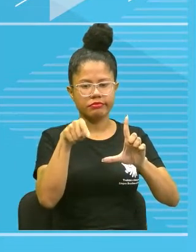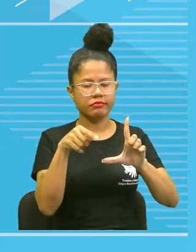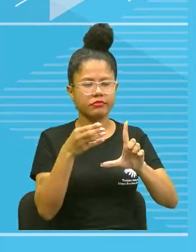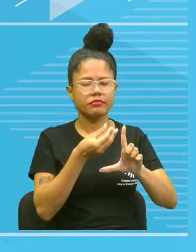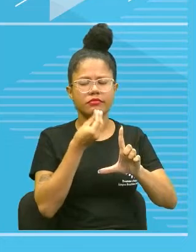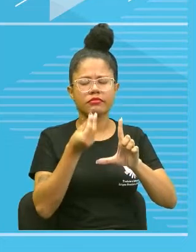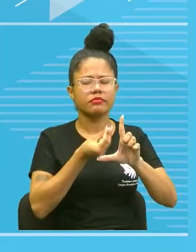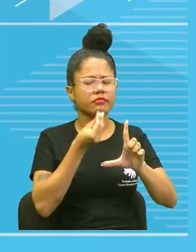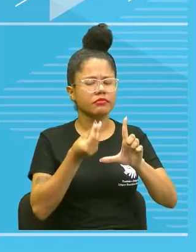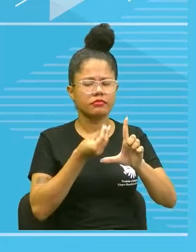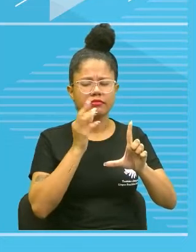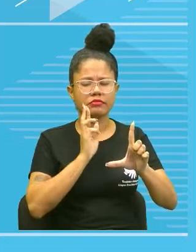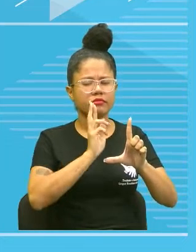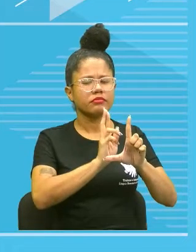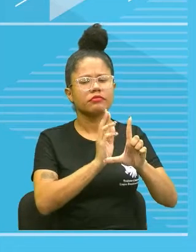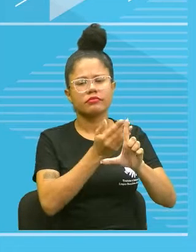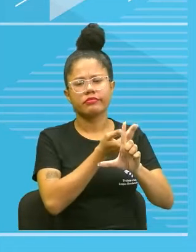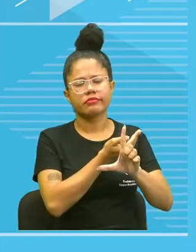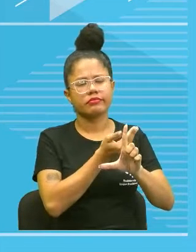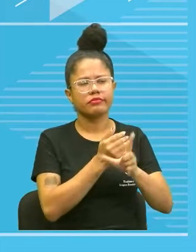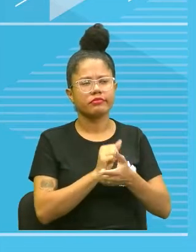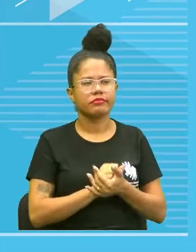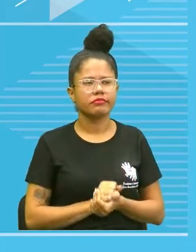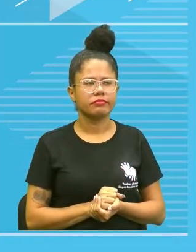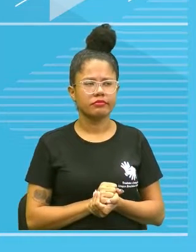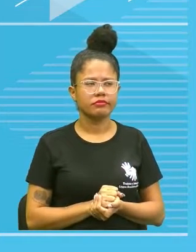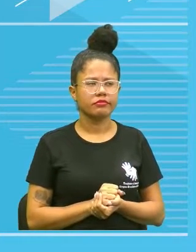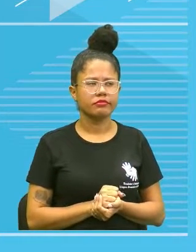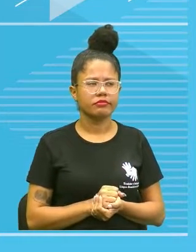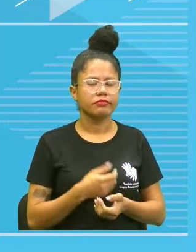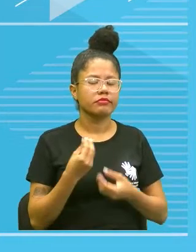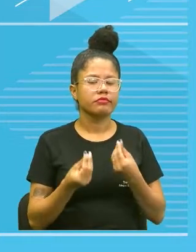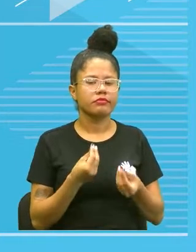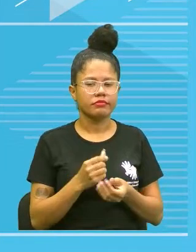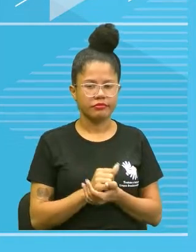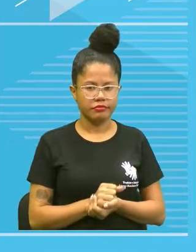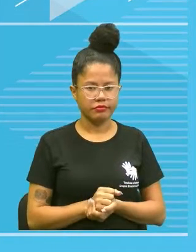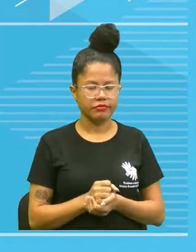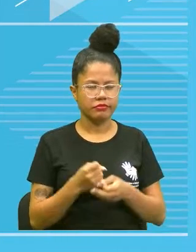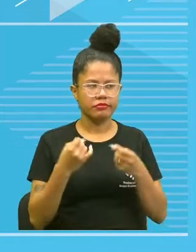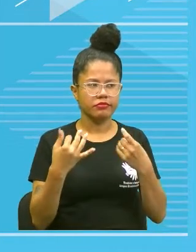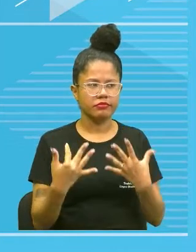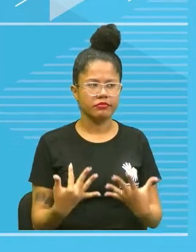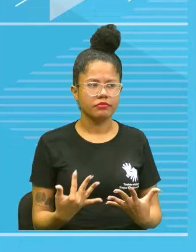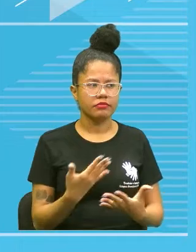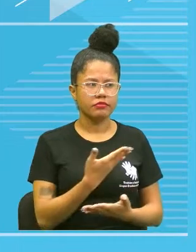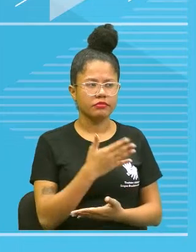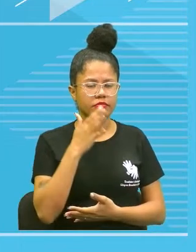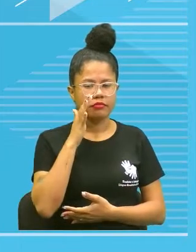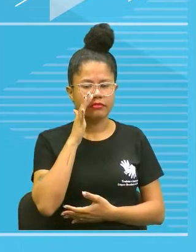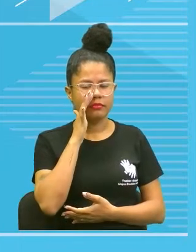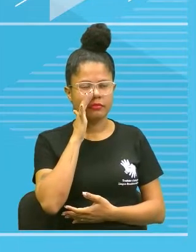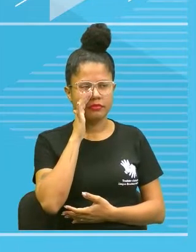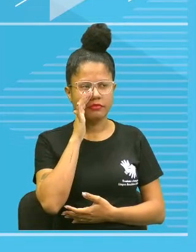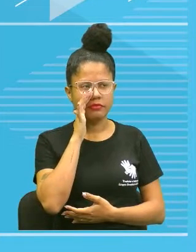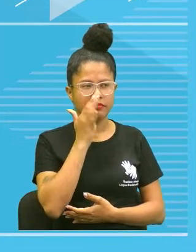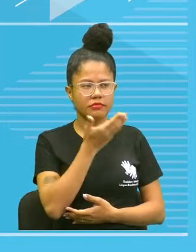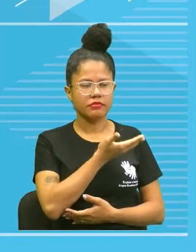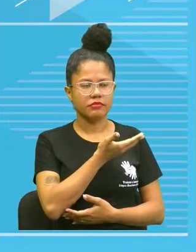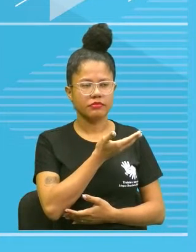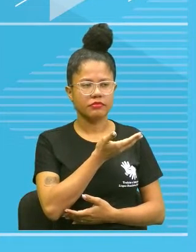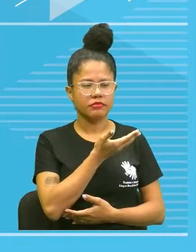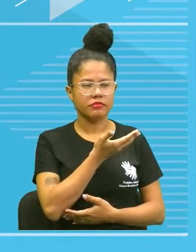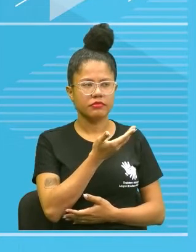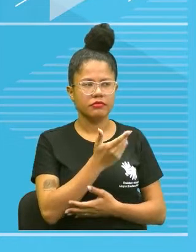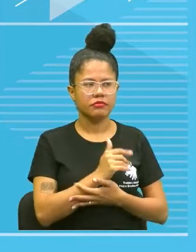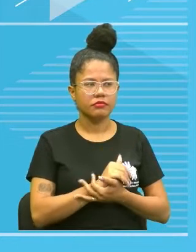funcionaria essa situação? Funcionaria da seguinte forma. Observe o gráfico. De novo, um gráfico